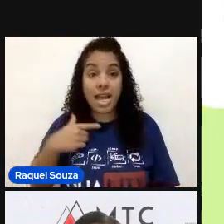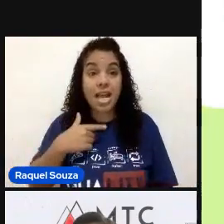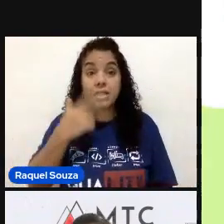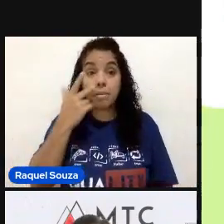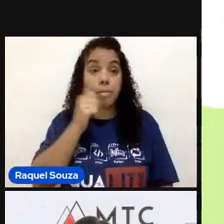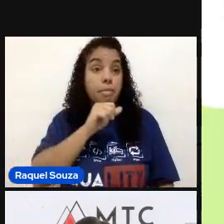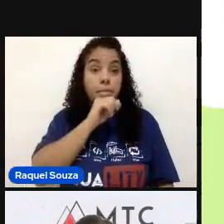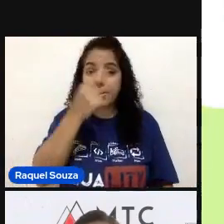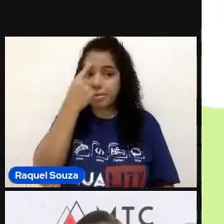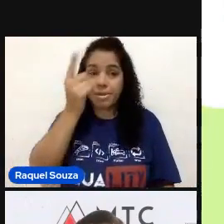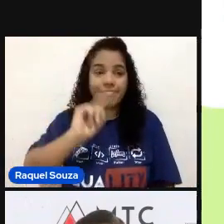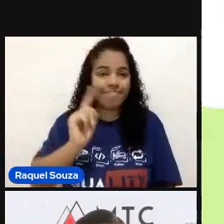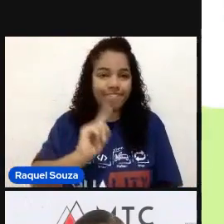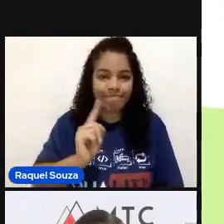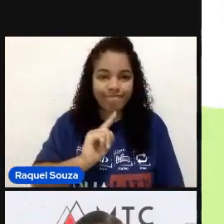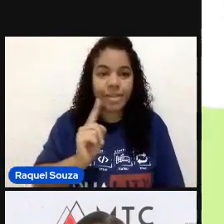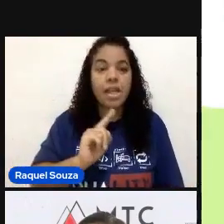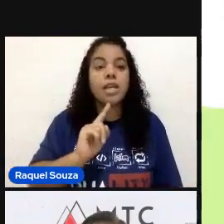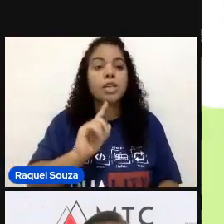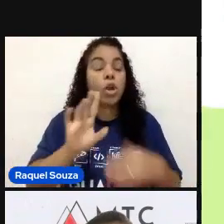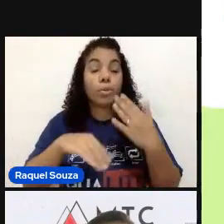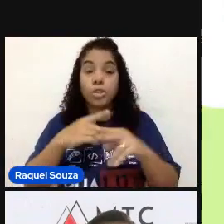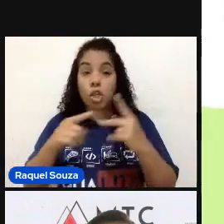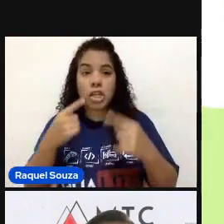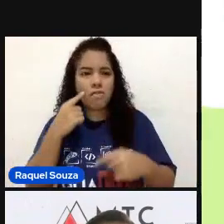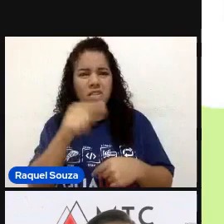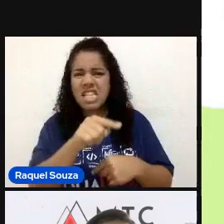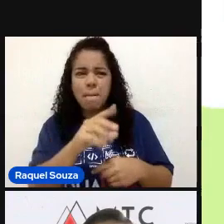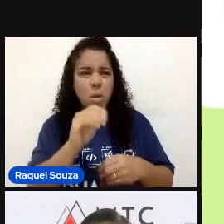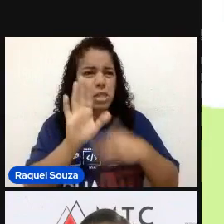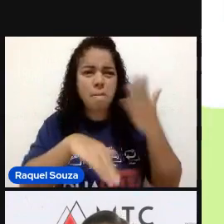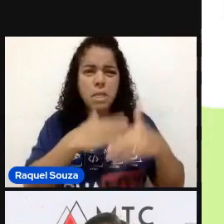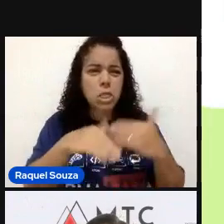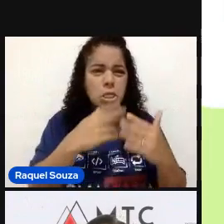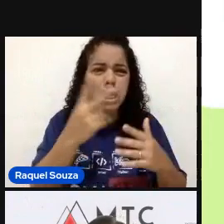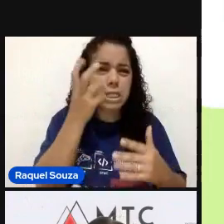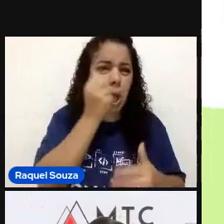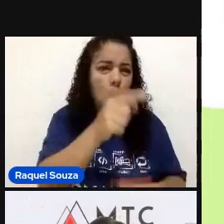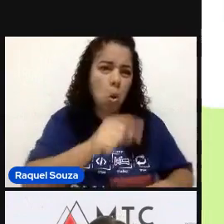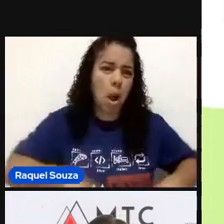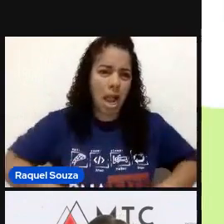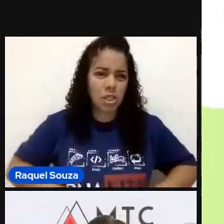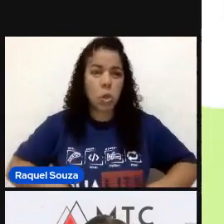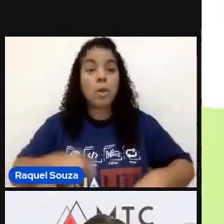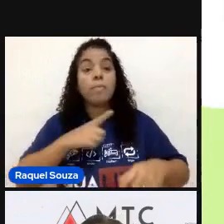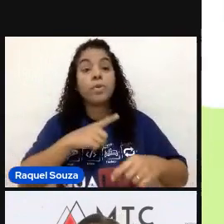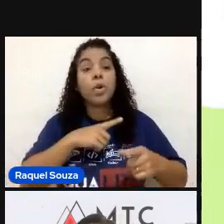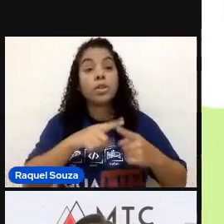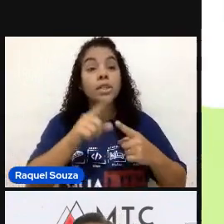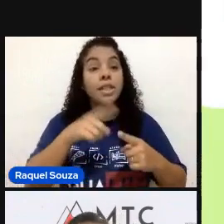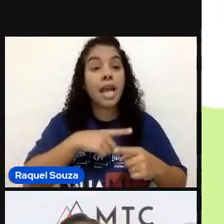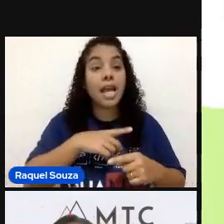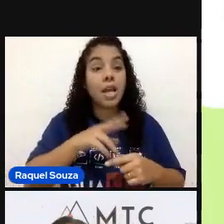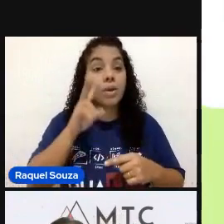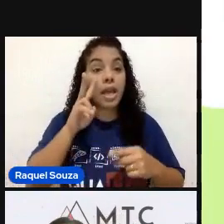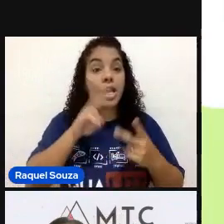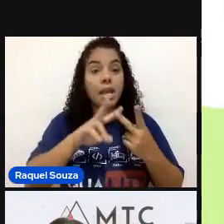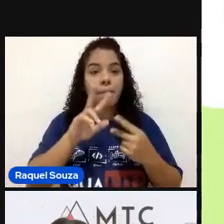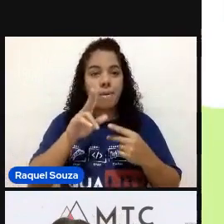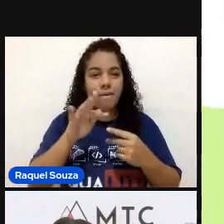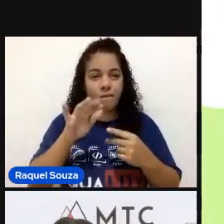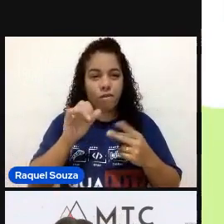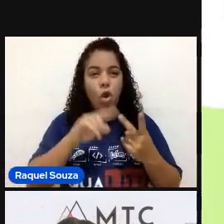sabiam disso como desorganização. Você é muito desorganizada com seu quarto. Enquanto eu tinha hiperfoco em organização com